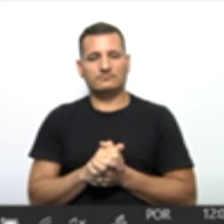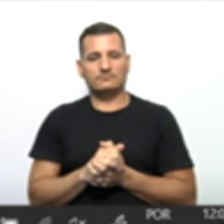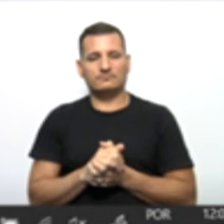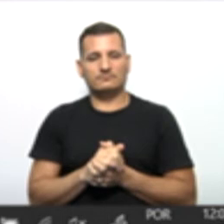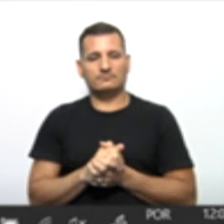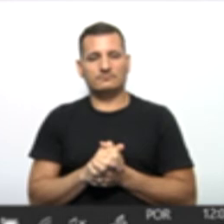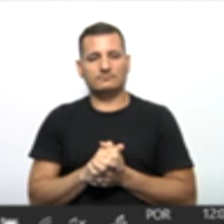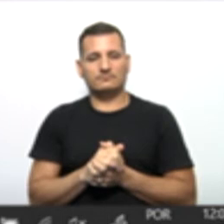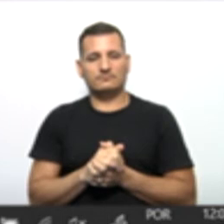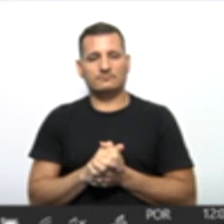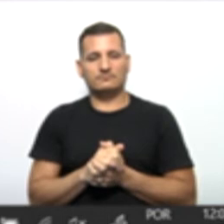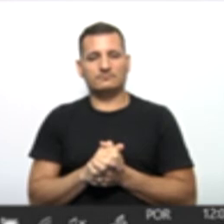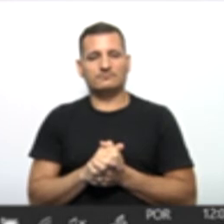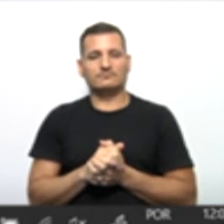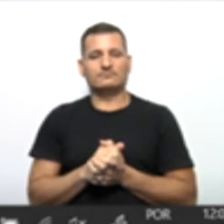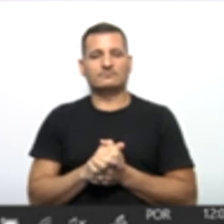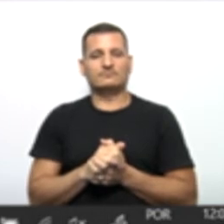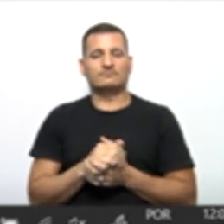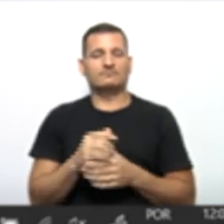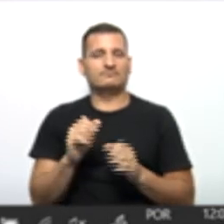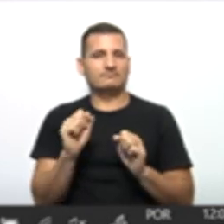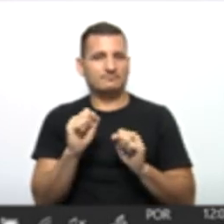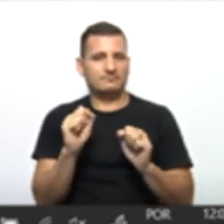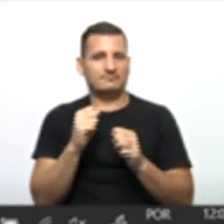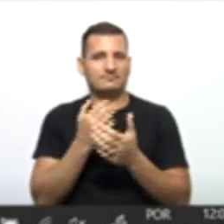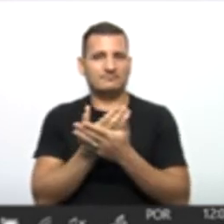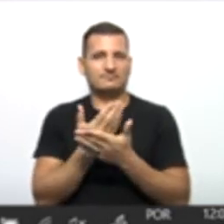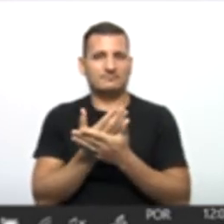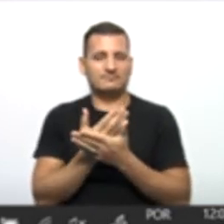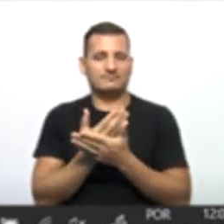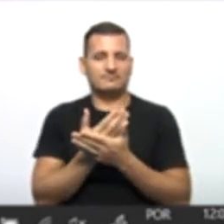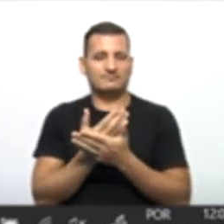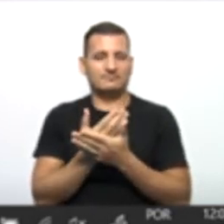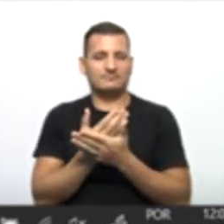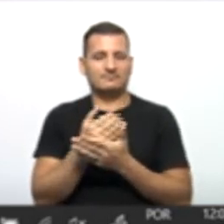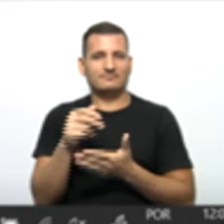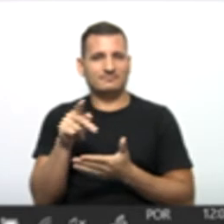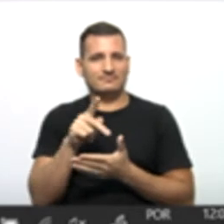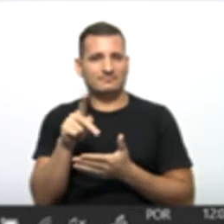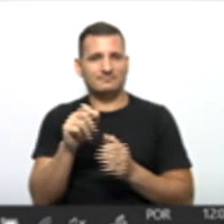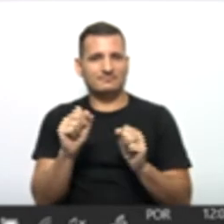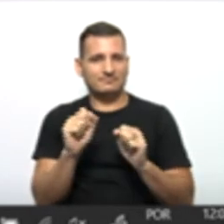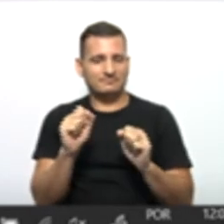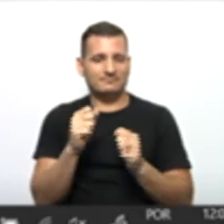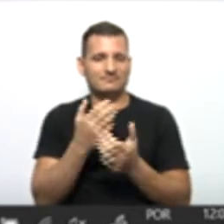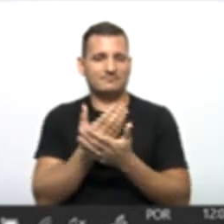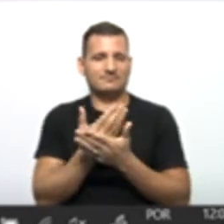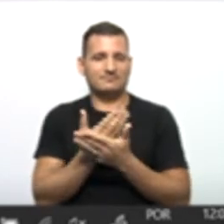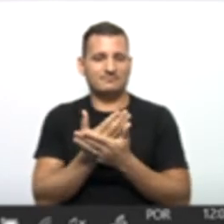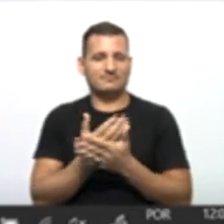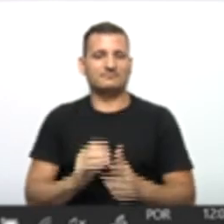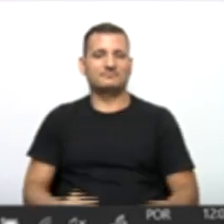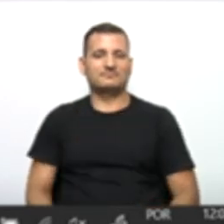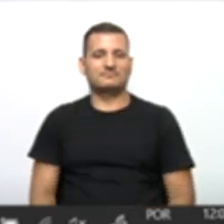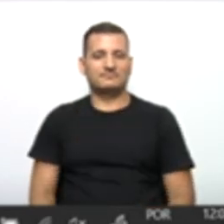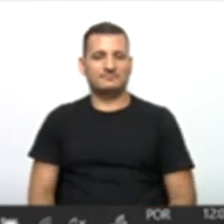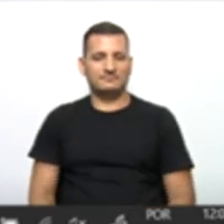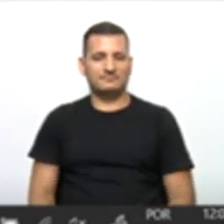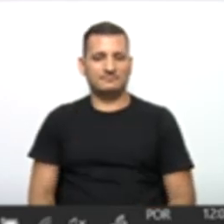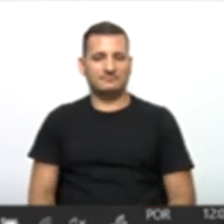ele adora a professora adora a aula de informática